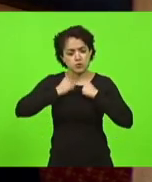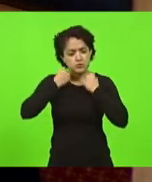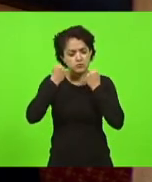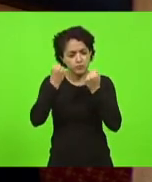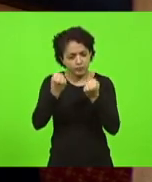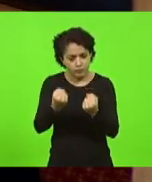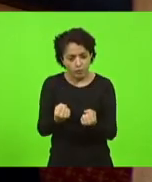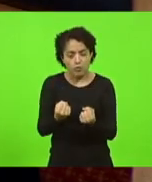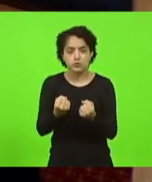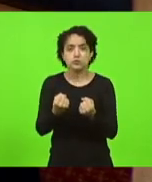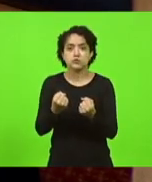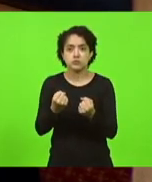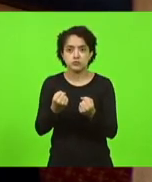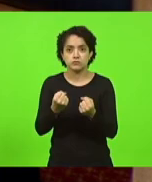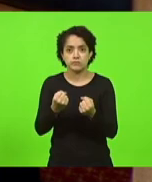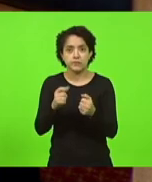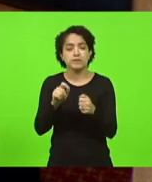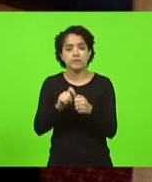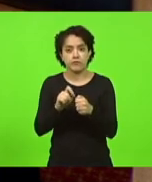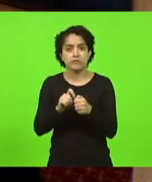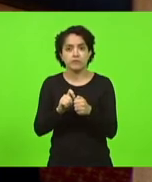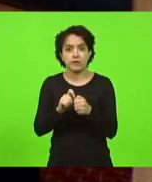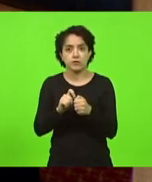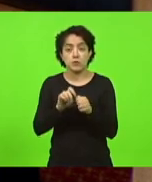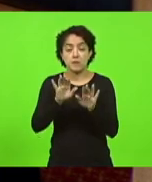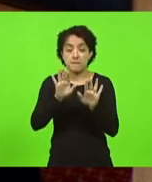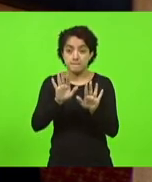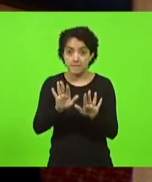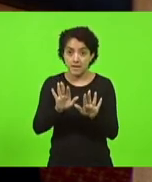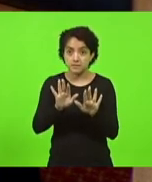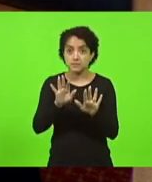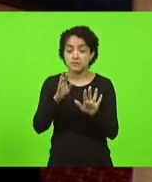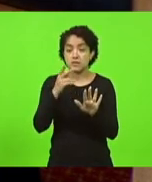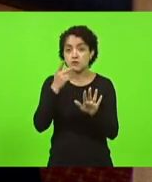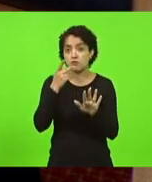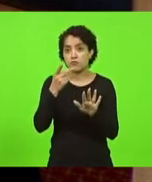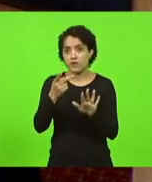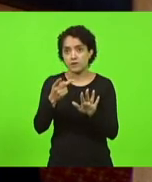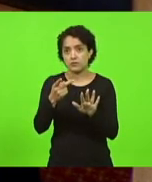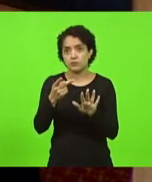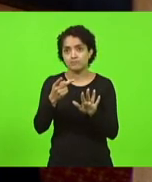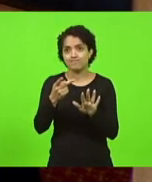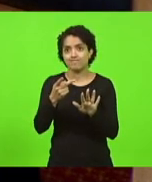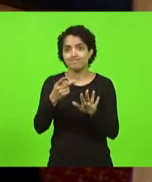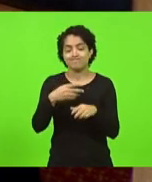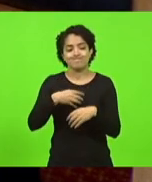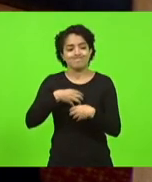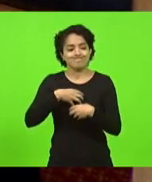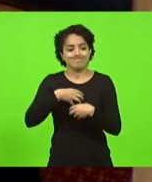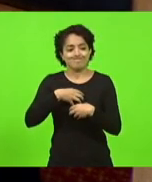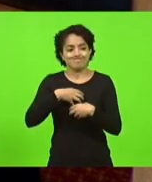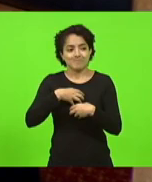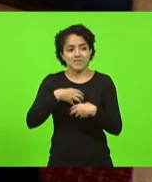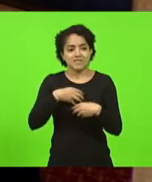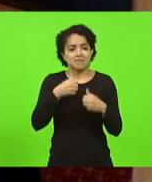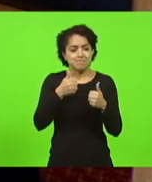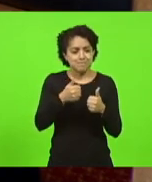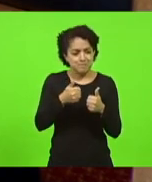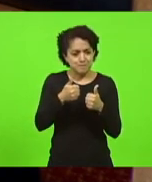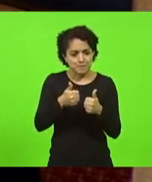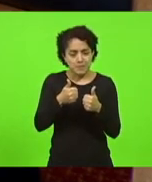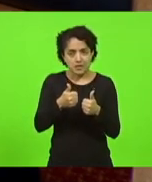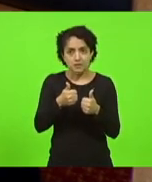feito para esta etapa. Mas eu também digo que não me sinto plenamente satisfeita. Nós vamos, no